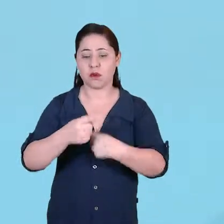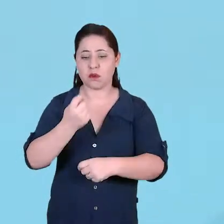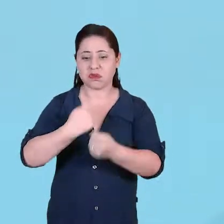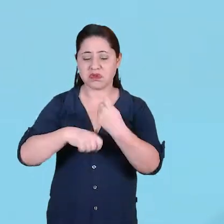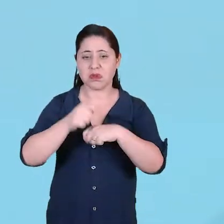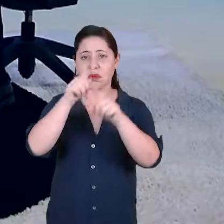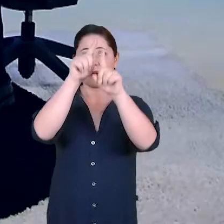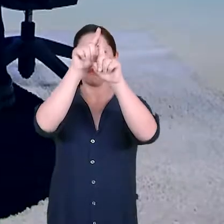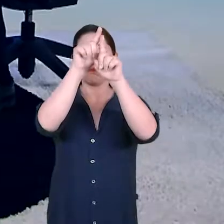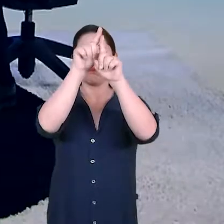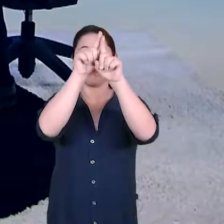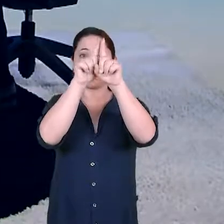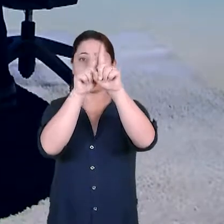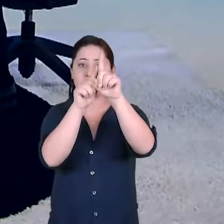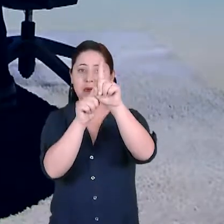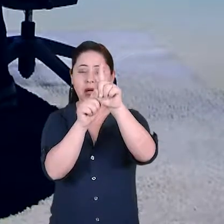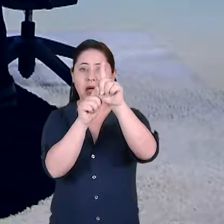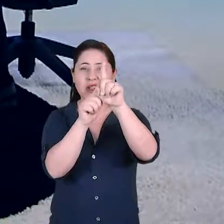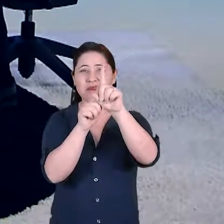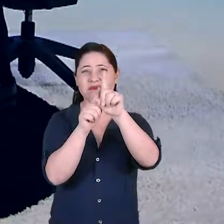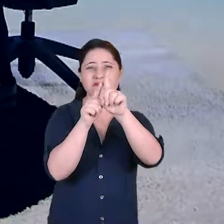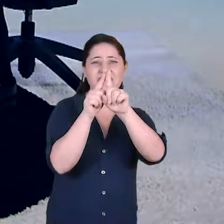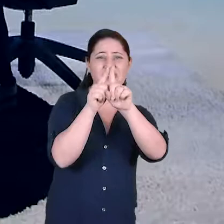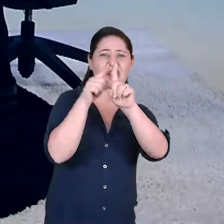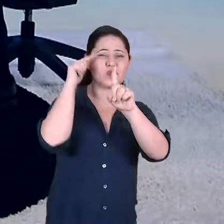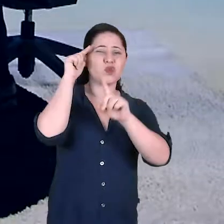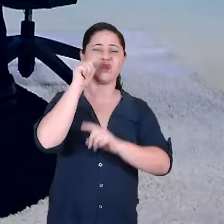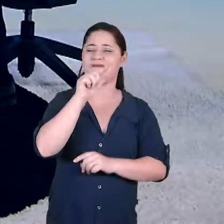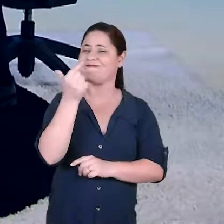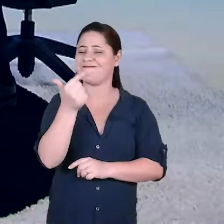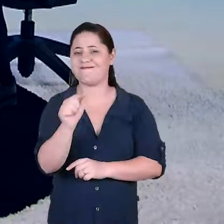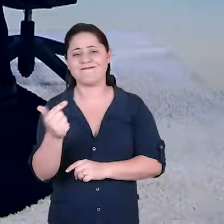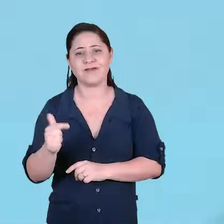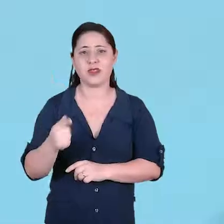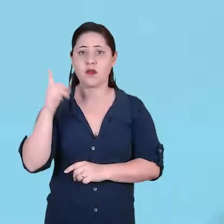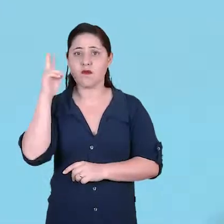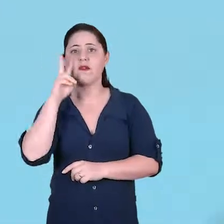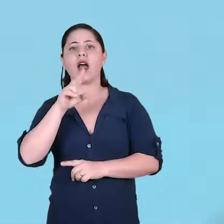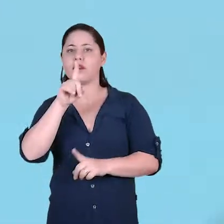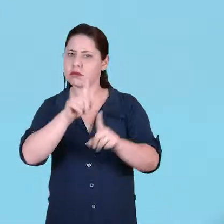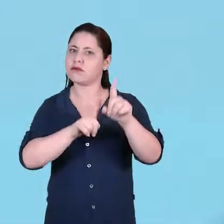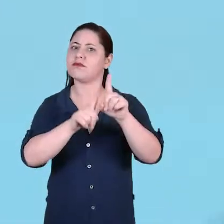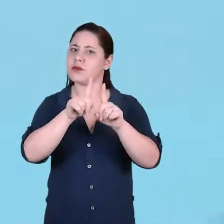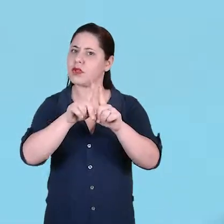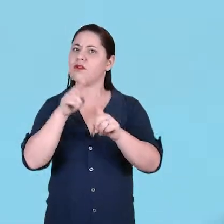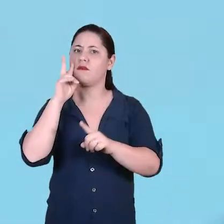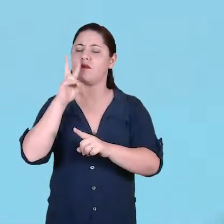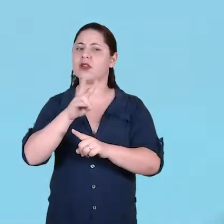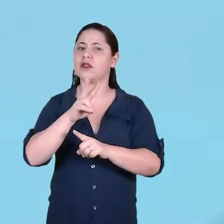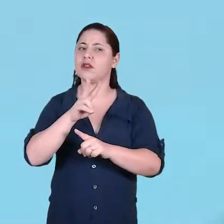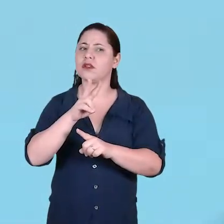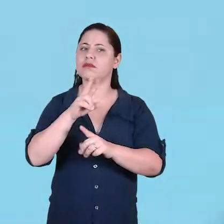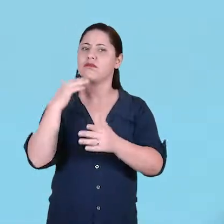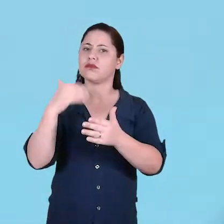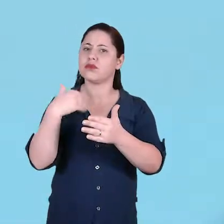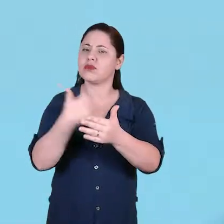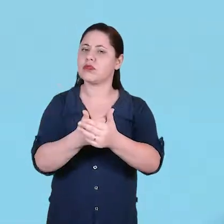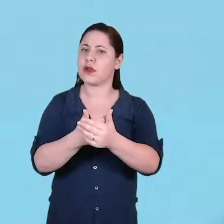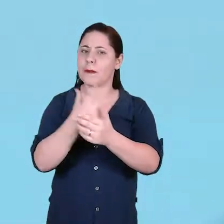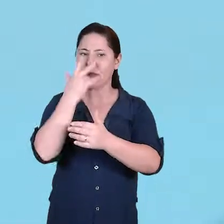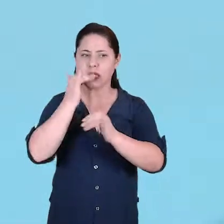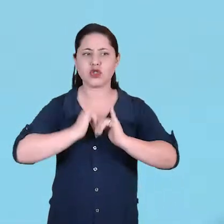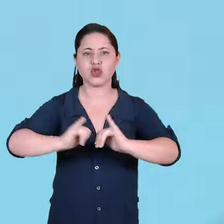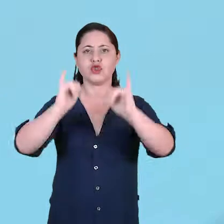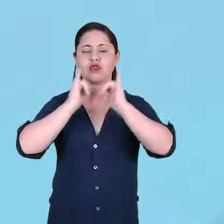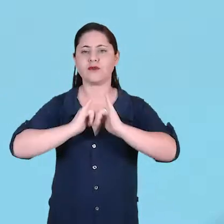que praticamente não reage, e a gente tem visto indicadores, a cada tempo se